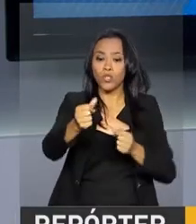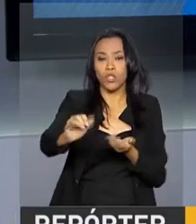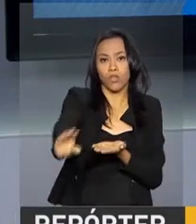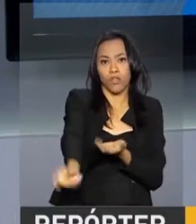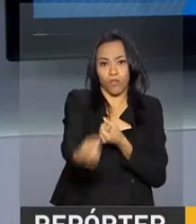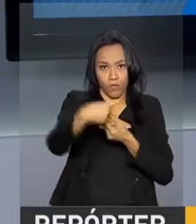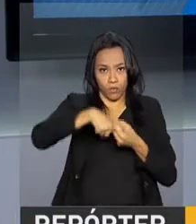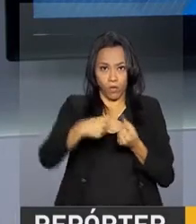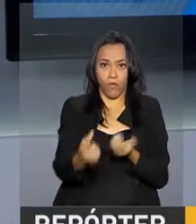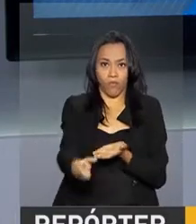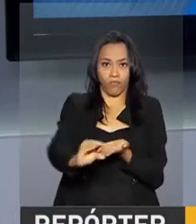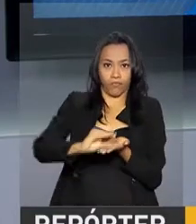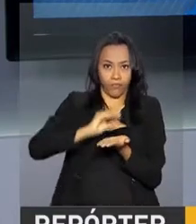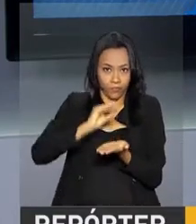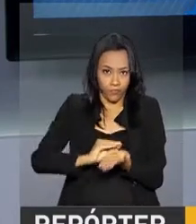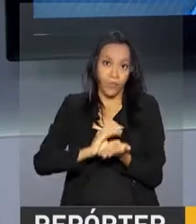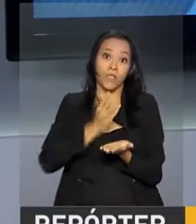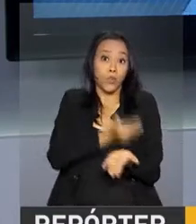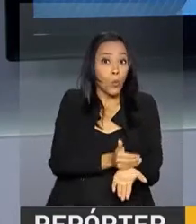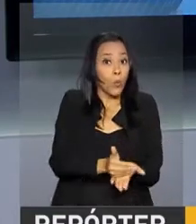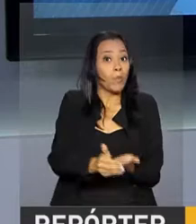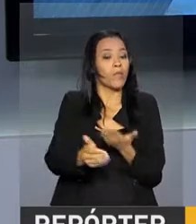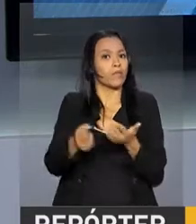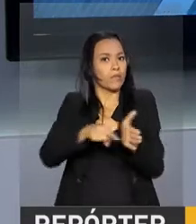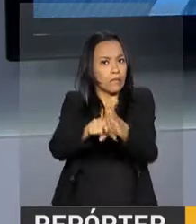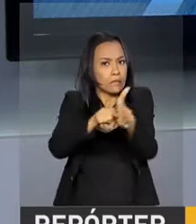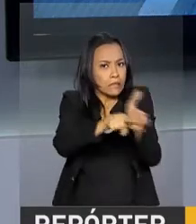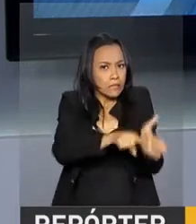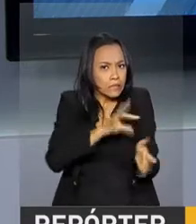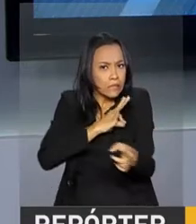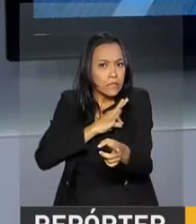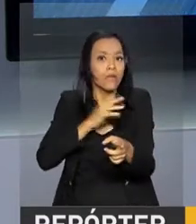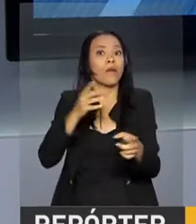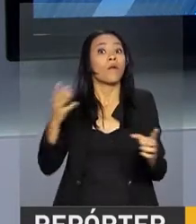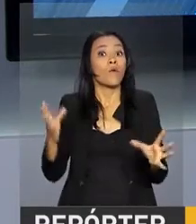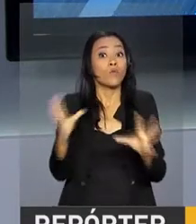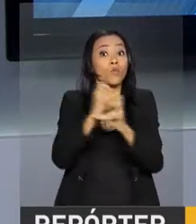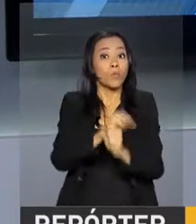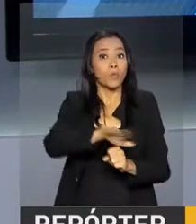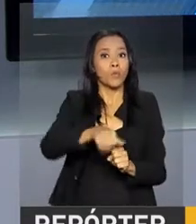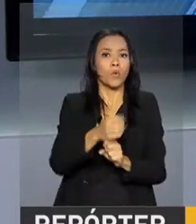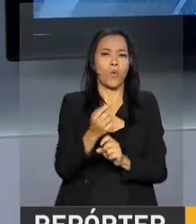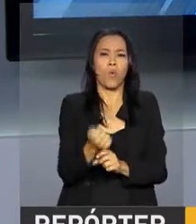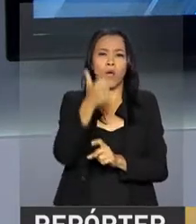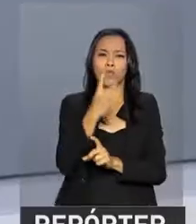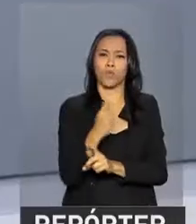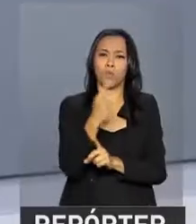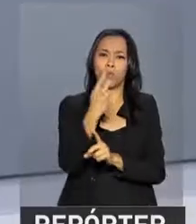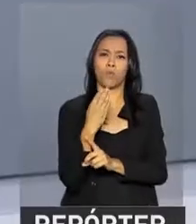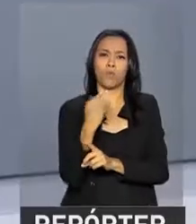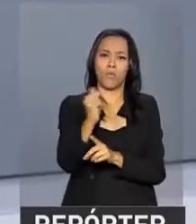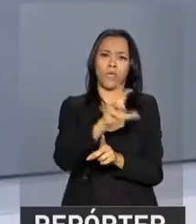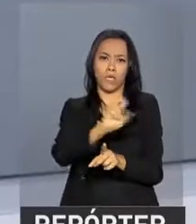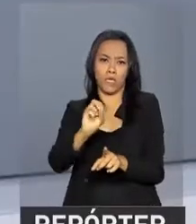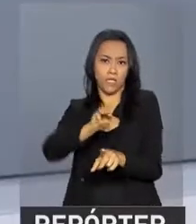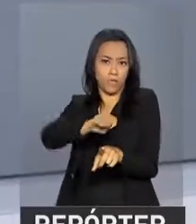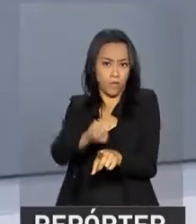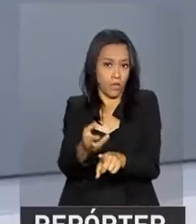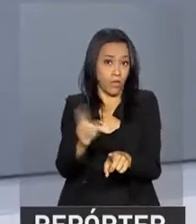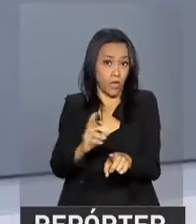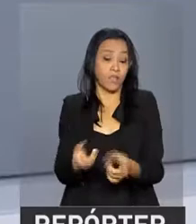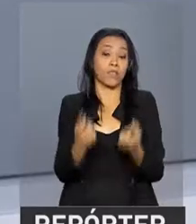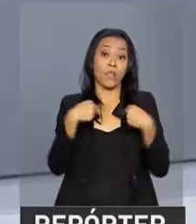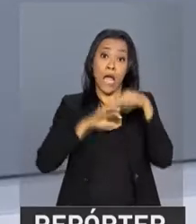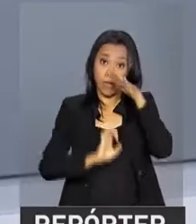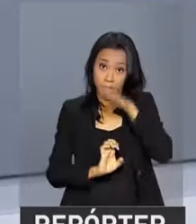transferidos à estatal desde o início da operação atinge um montante de quase 1,5 bilhão de reais. A Petrobras informou ainda